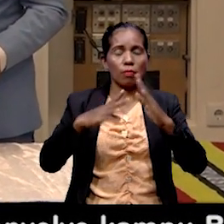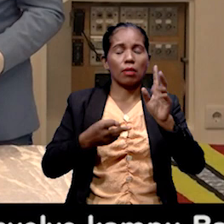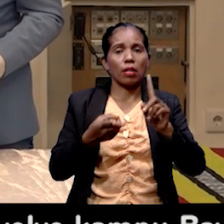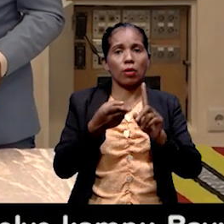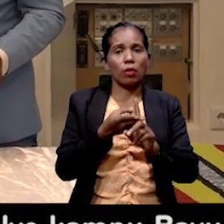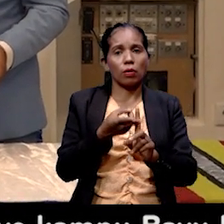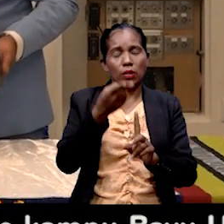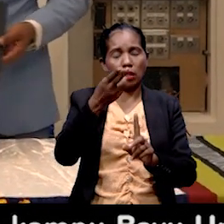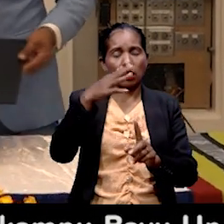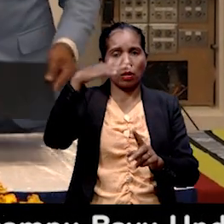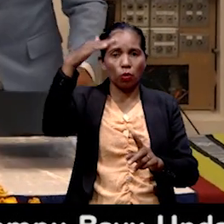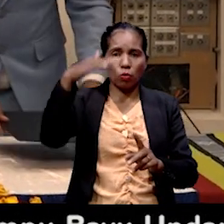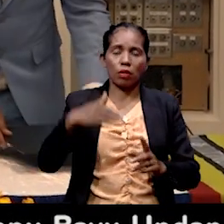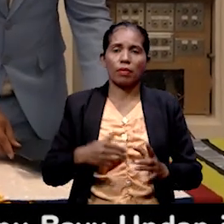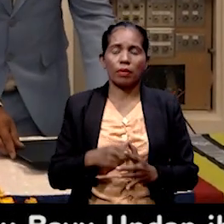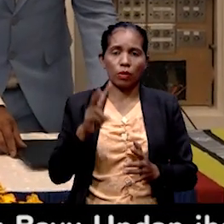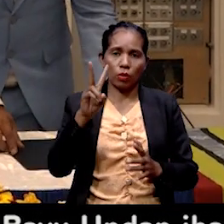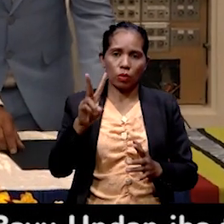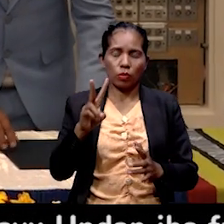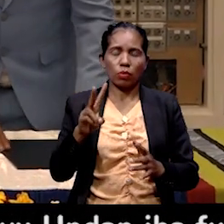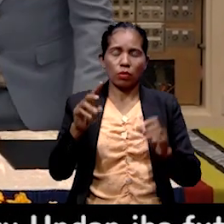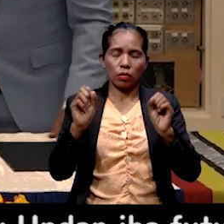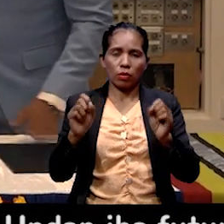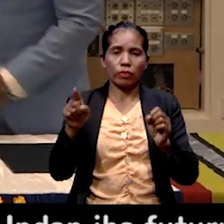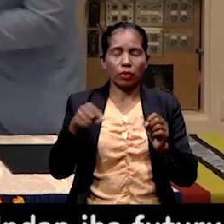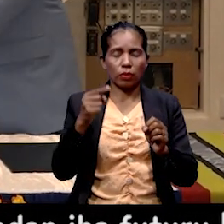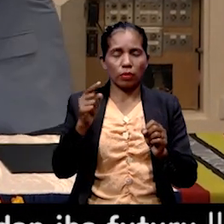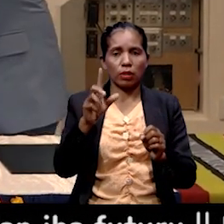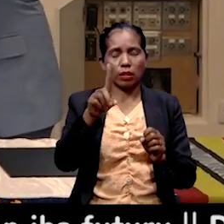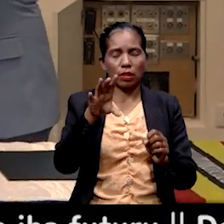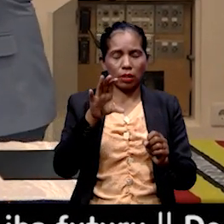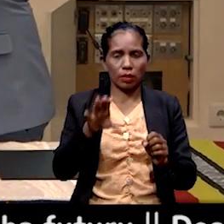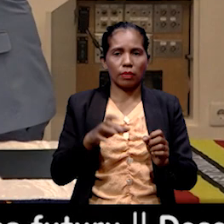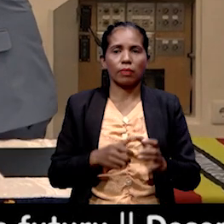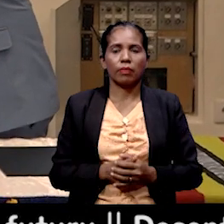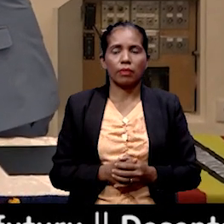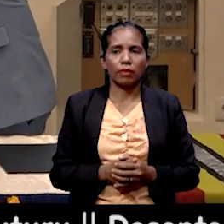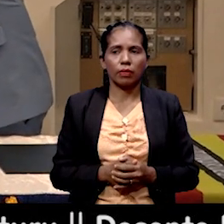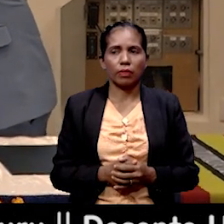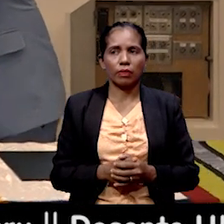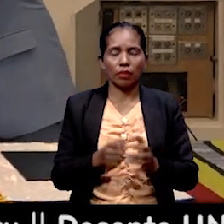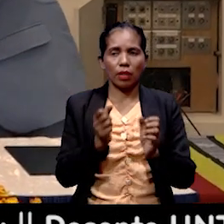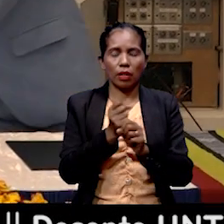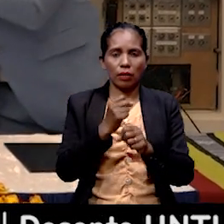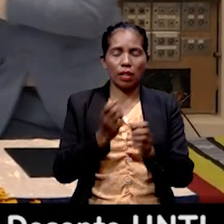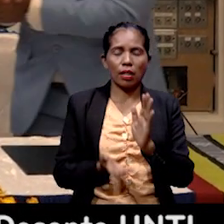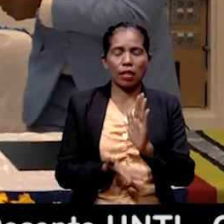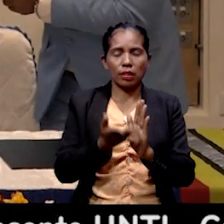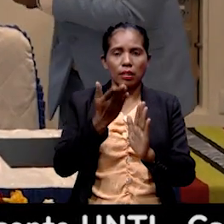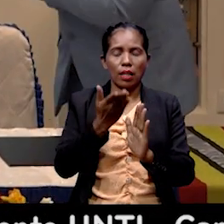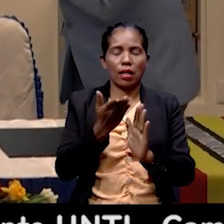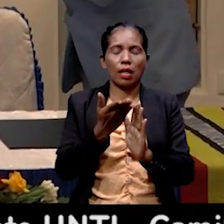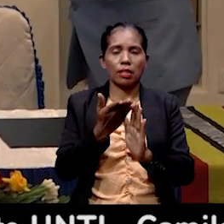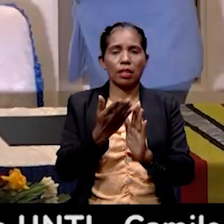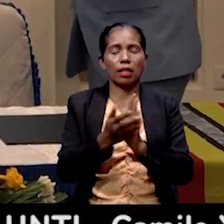Sanloresin Ida, vírgula Atusnen, Lima Nuresin Tolo Quadrado, Estação Energia Ida, onde assai a capacidade na